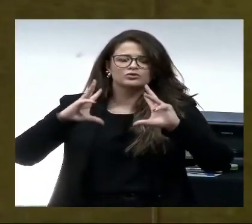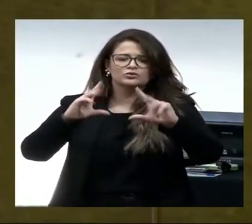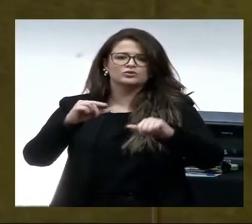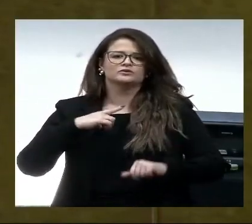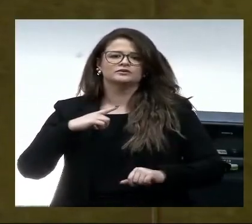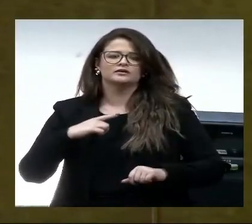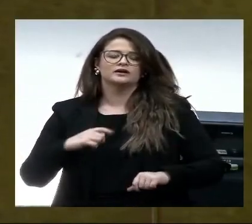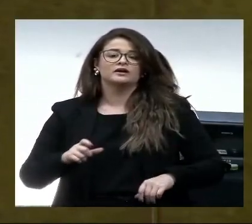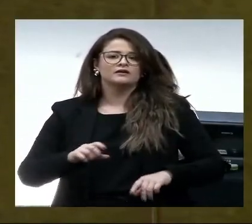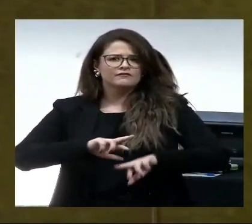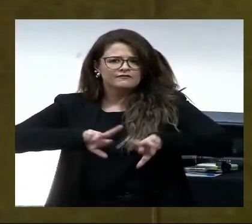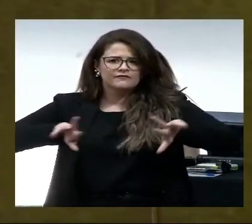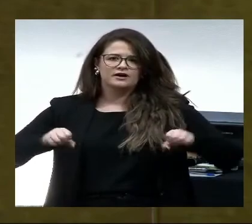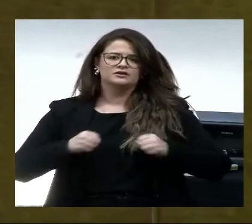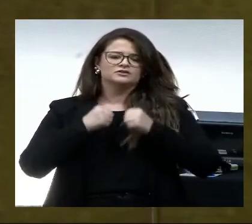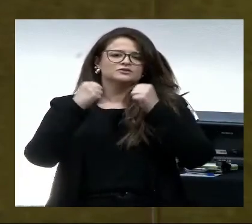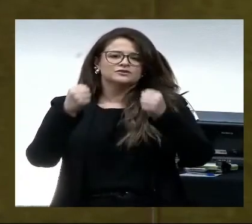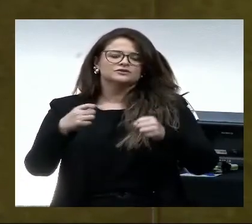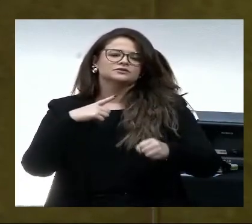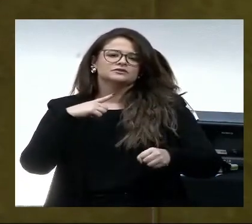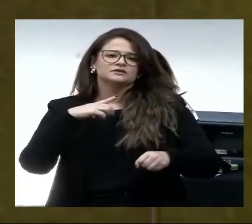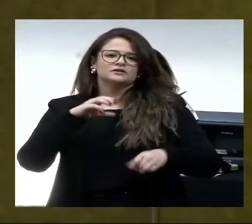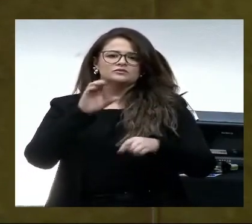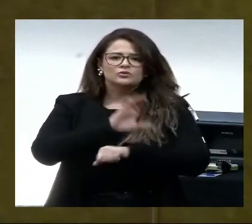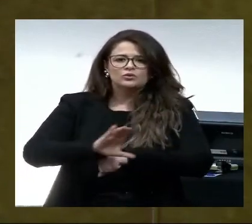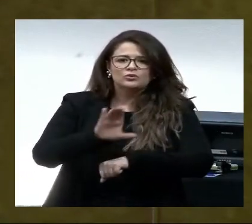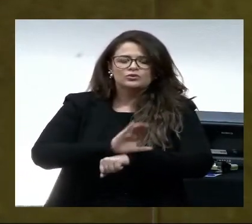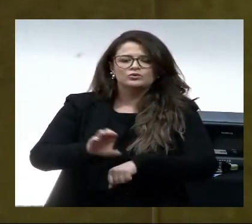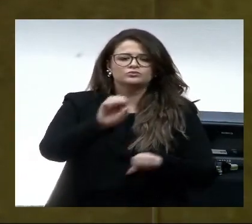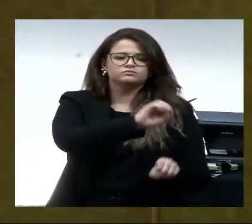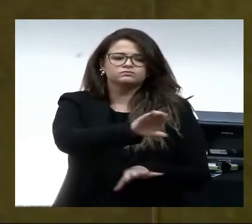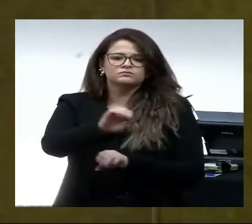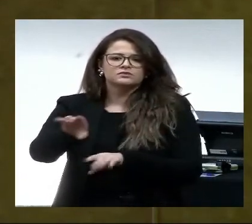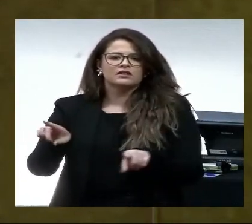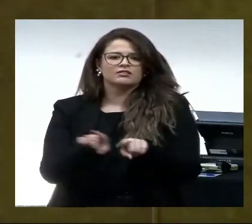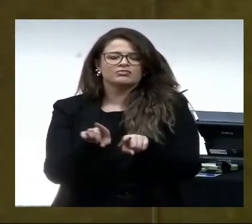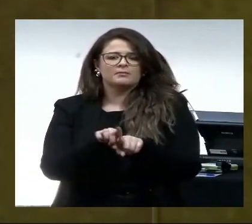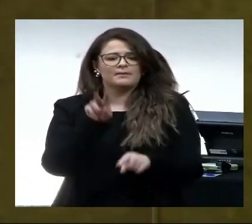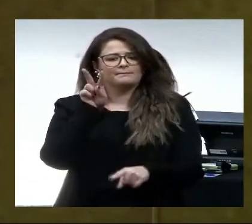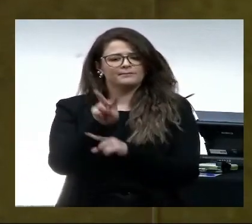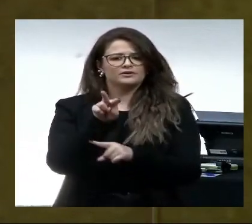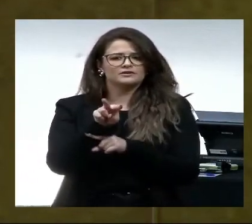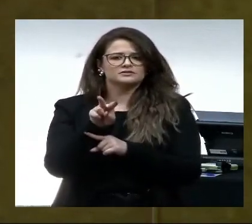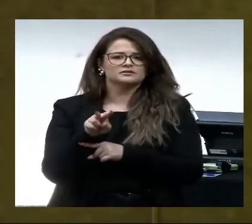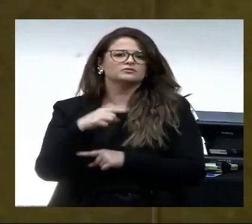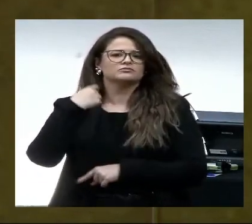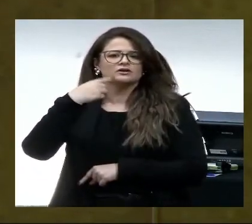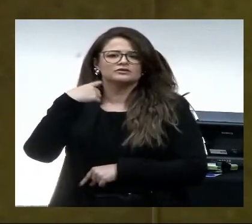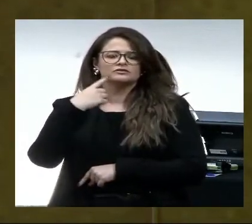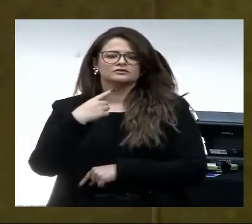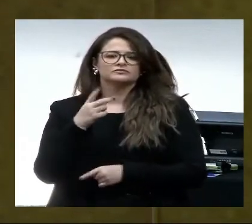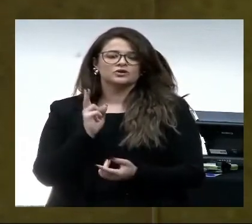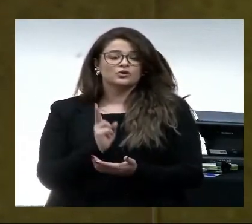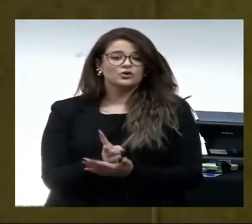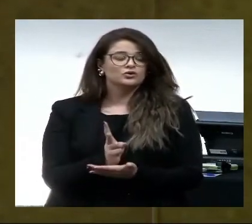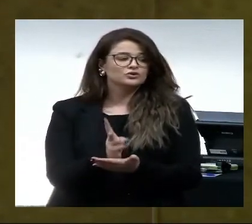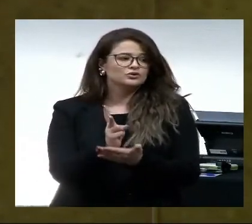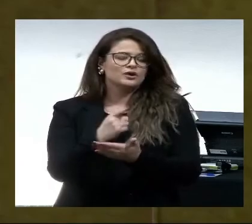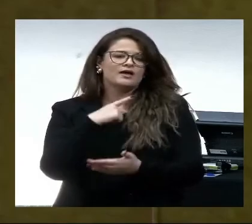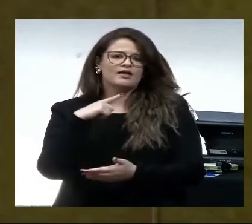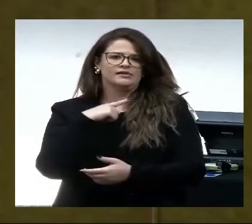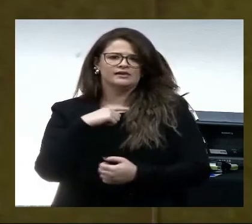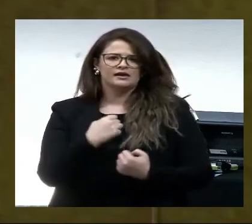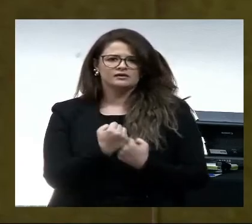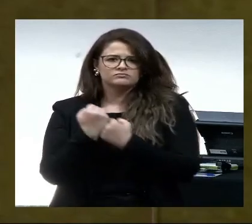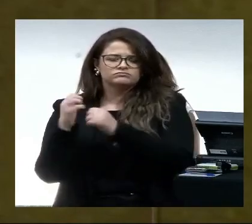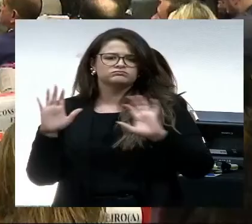de assistência, de capacitação e de proteção à advocacia. Vamos seguir amparando e incentivando a